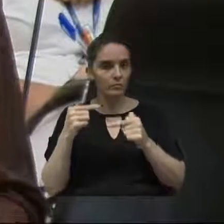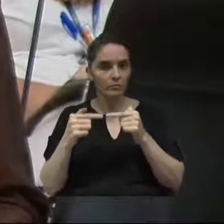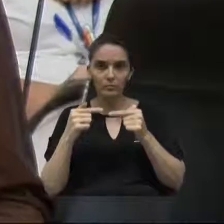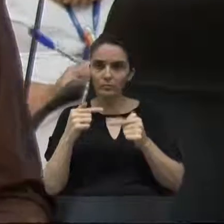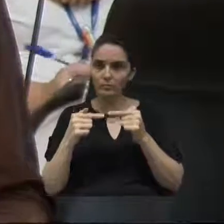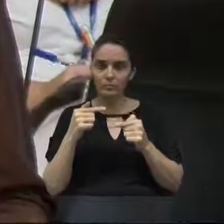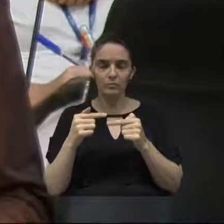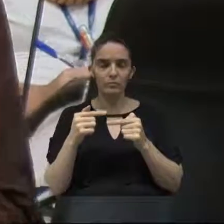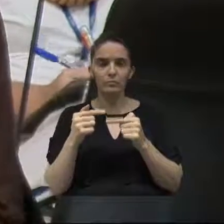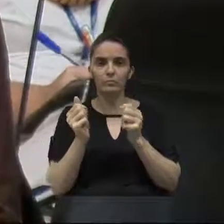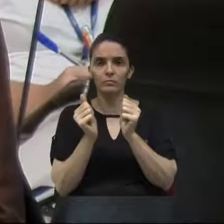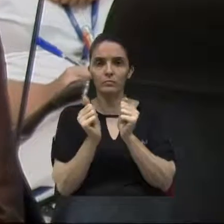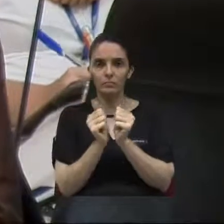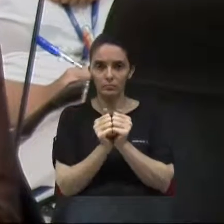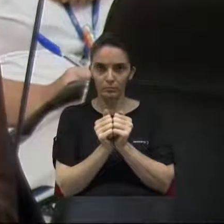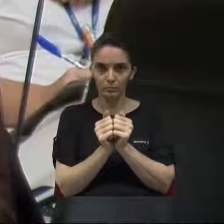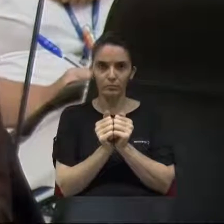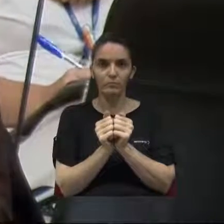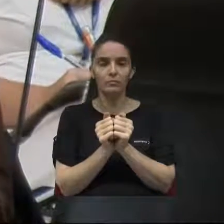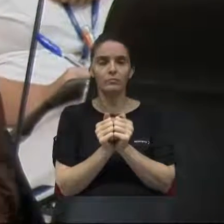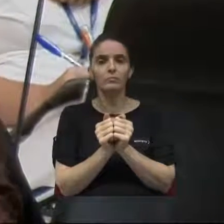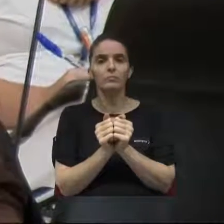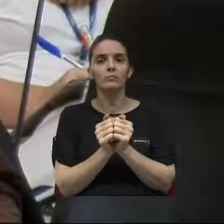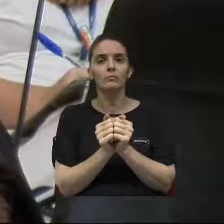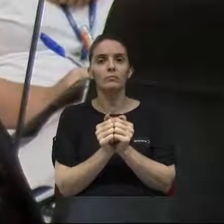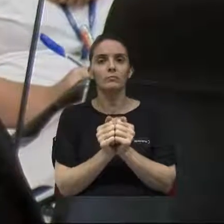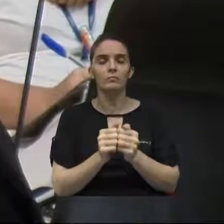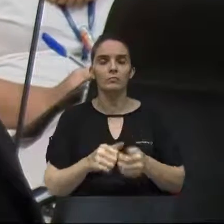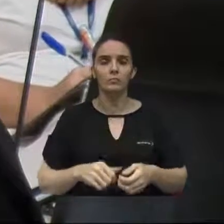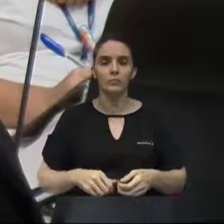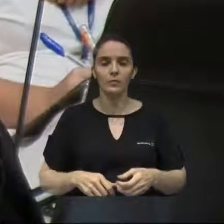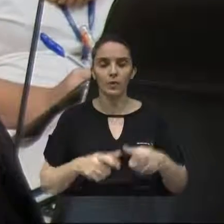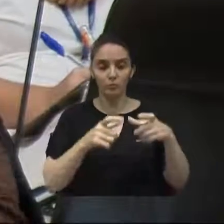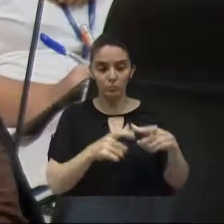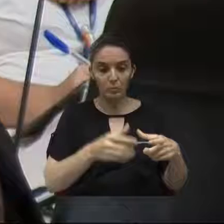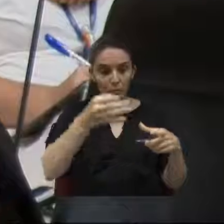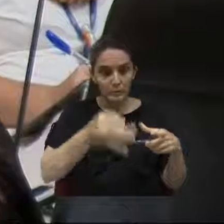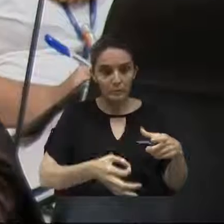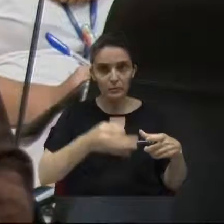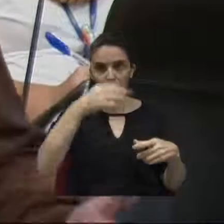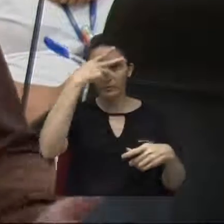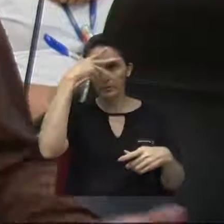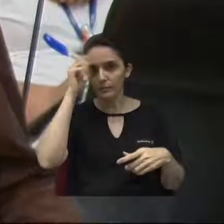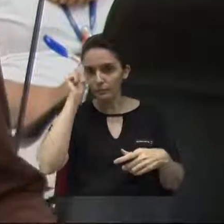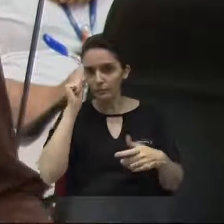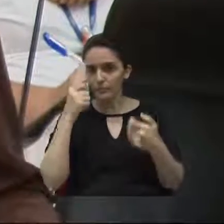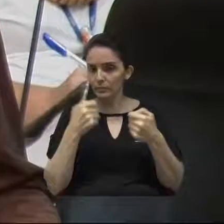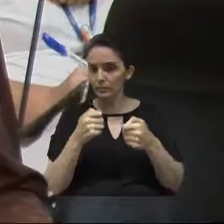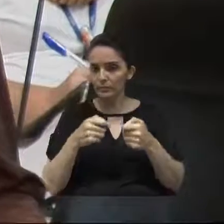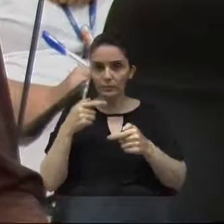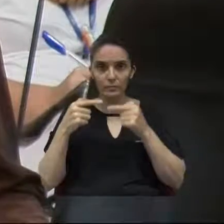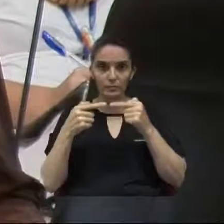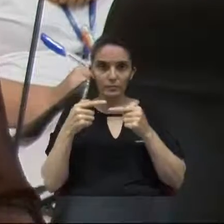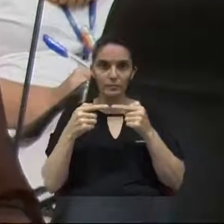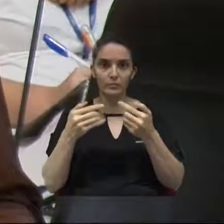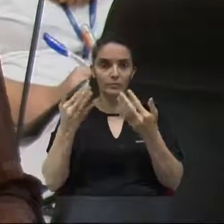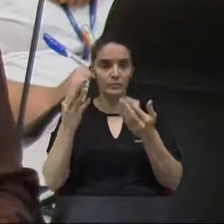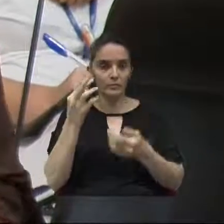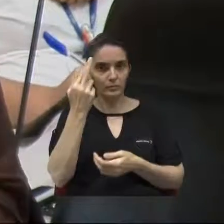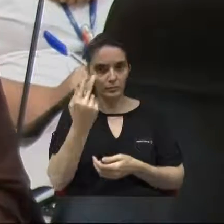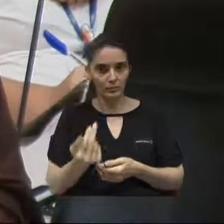ampla pelo o órgão competente da prefeitura que deveria fazer essa discussão que nós estamos fazendo aqui hoje.